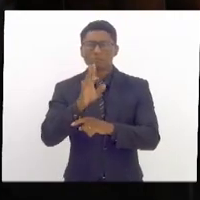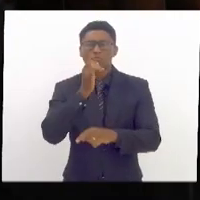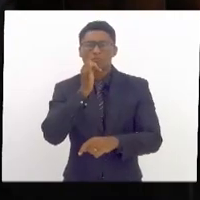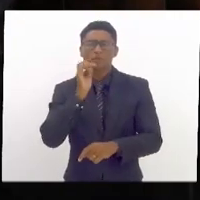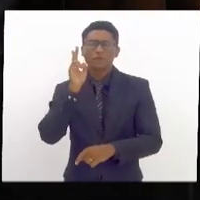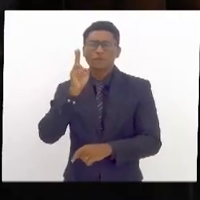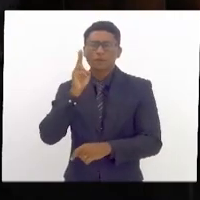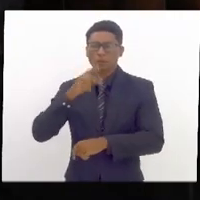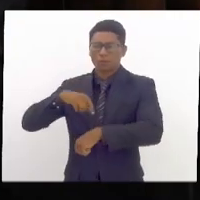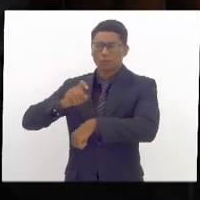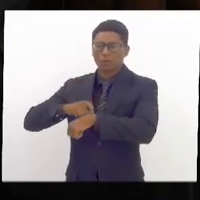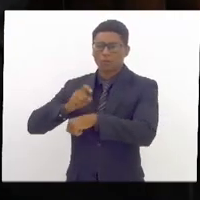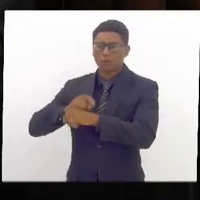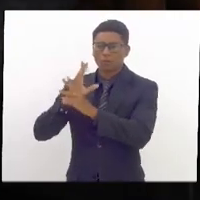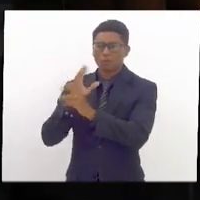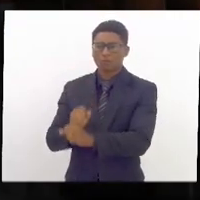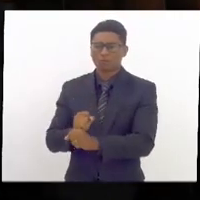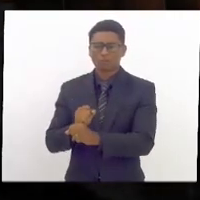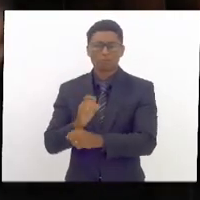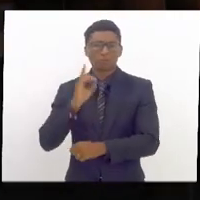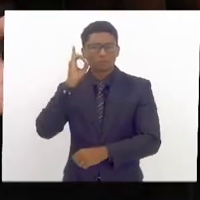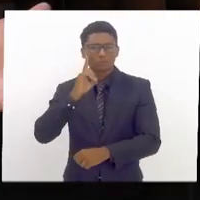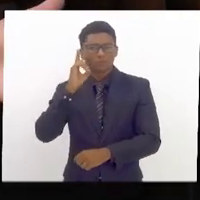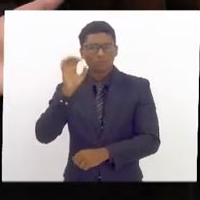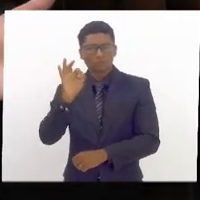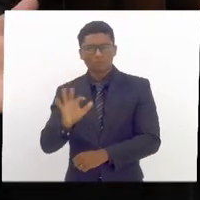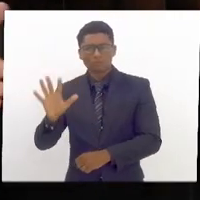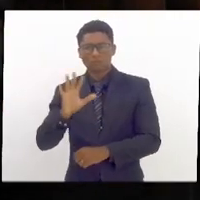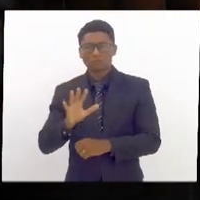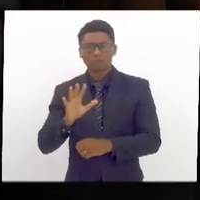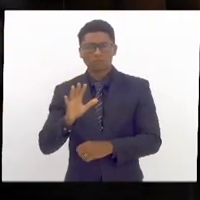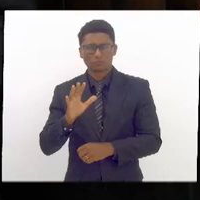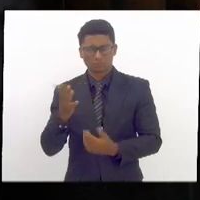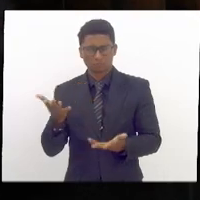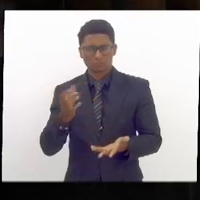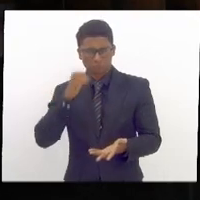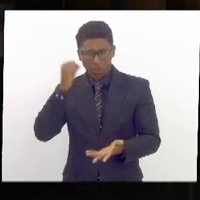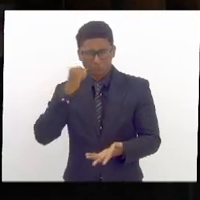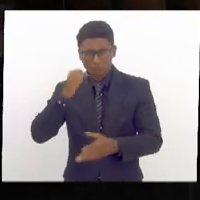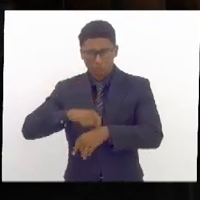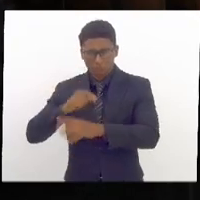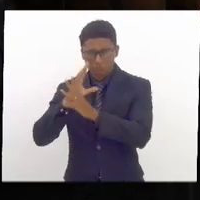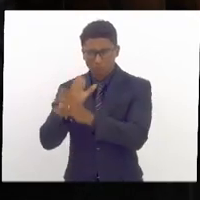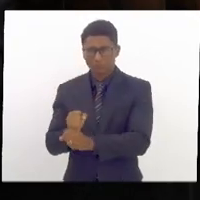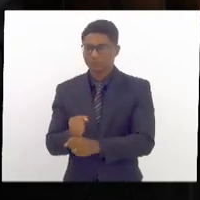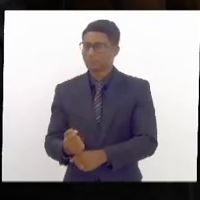que vai contar tempo de deputado federal? Como é que vai contar tempo de senador? Não pode, não pode. Outra coisa que é importante, Luiz Paulo, e não está